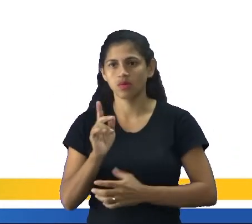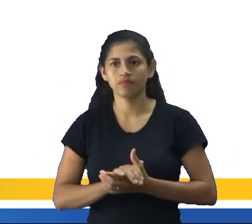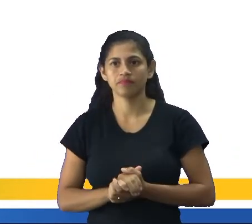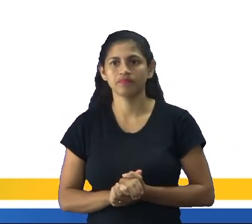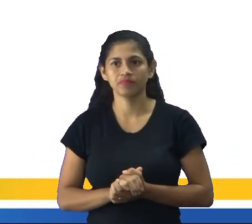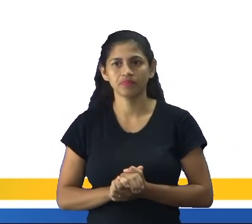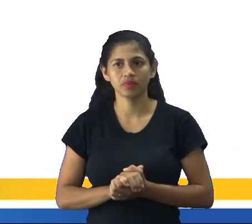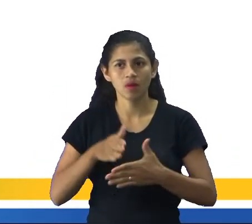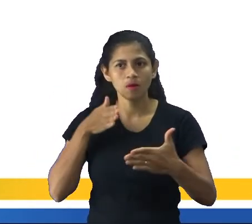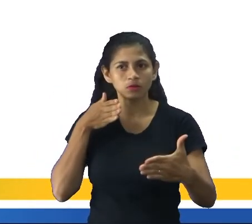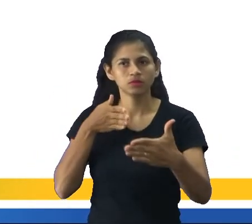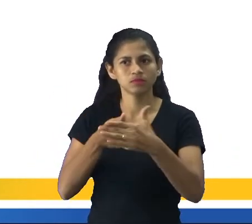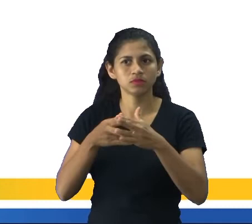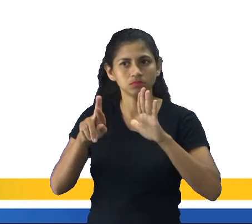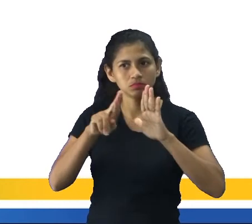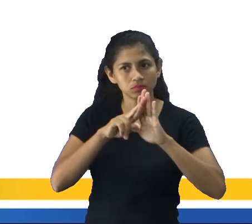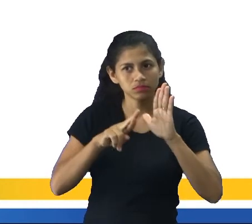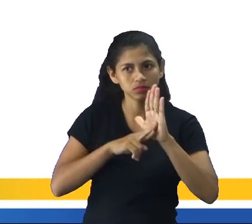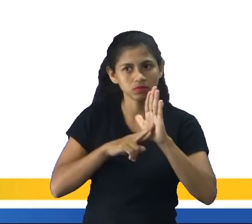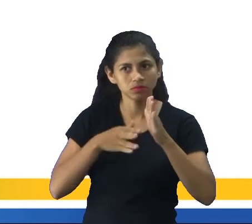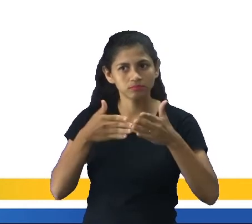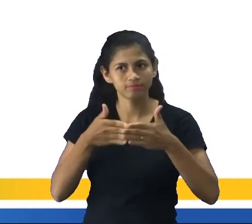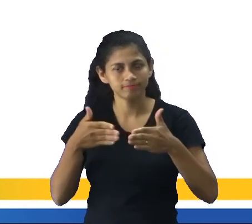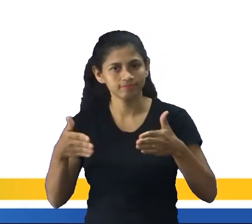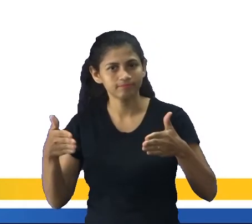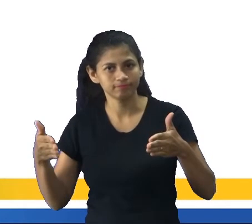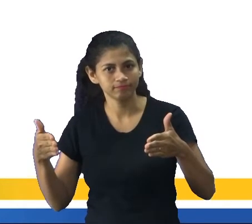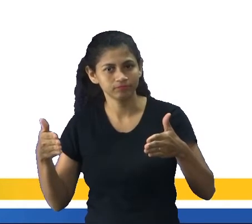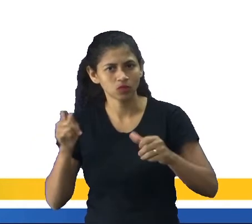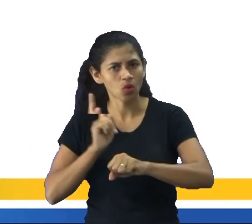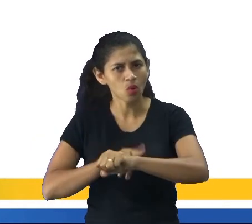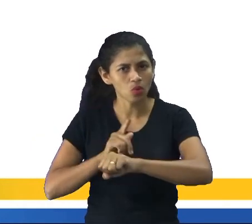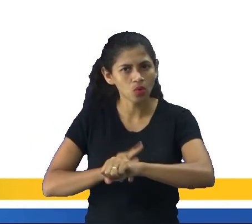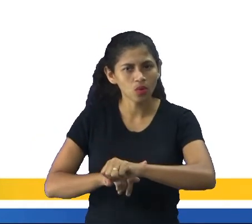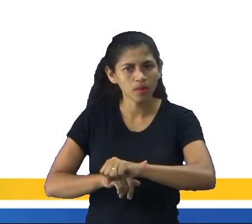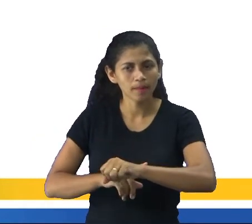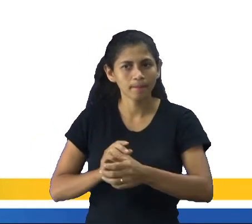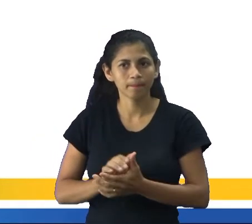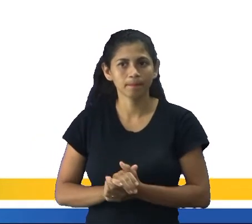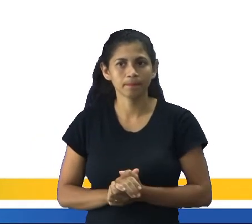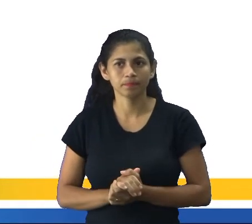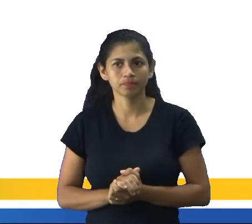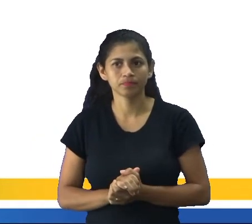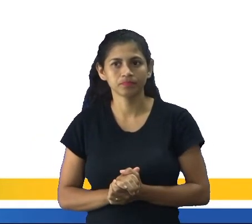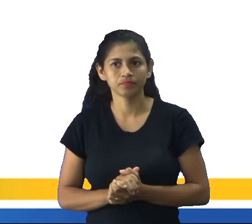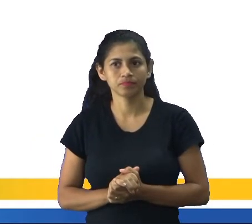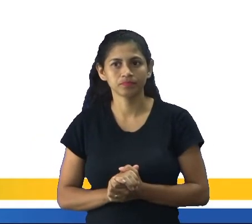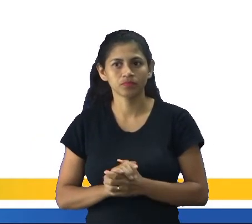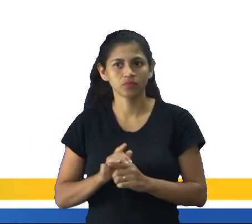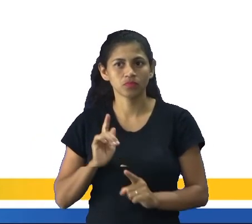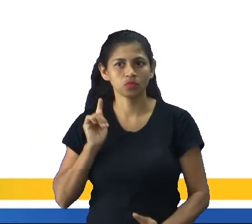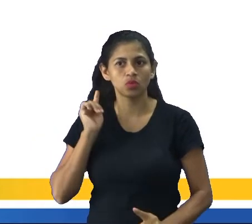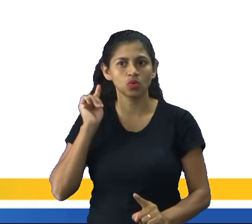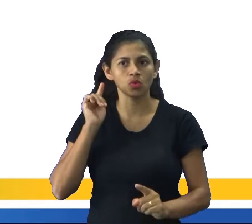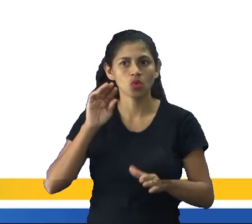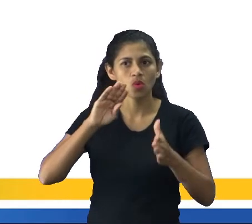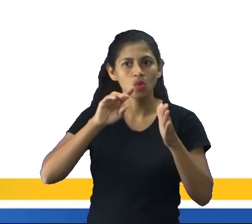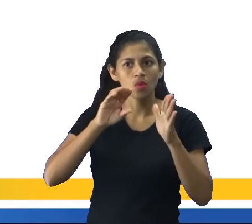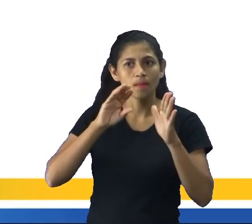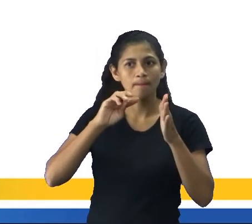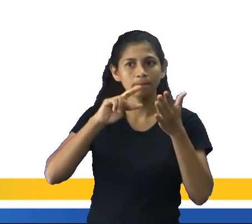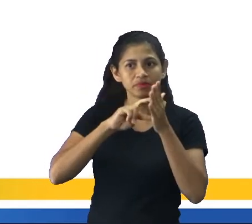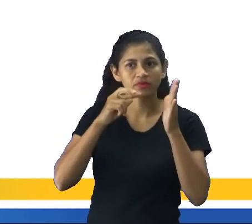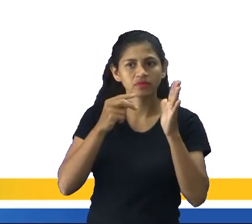de regras que se perpetuam com o tempo. Quem é que tem regra? Quem é que tem regra? Definição antecipada de números de